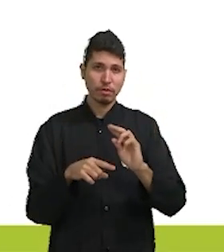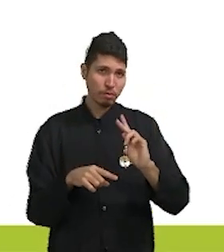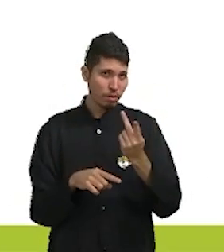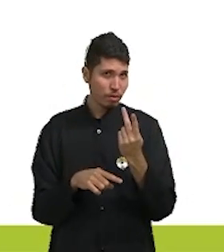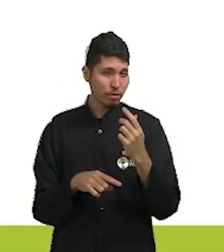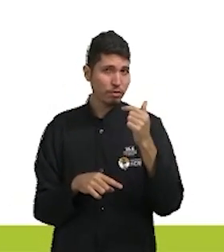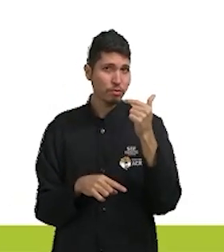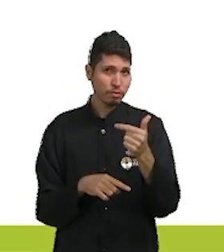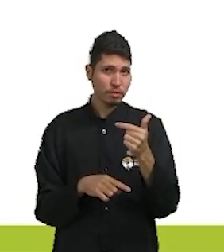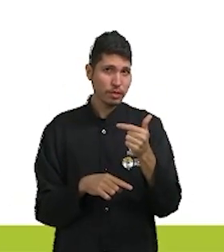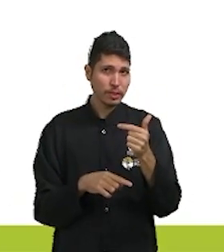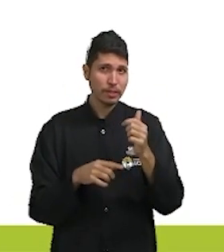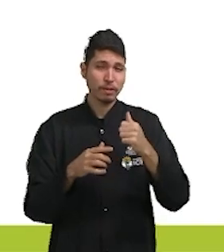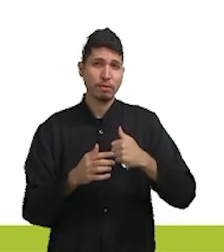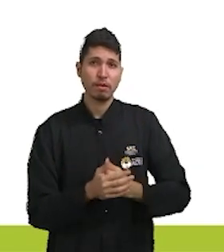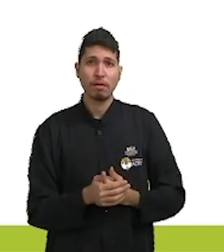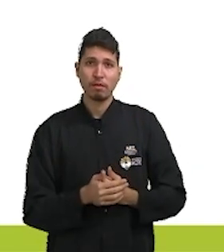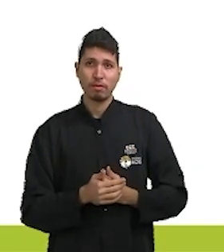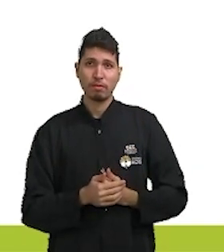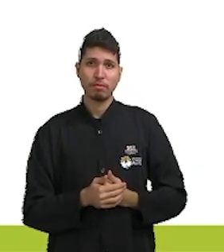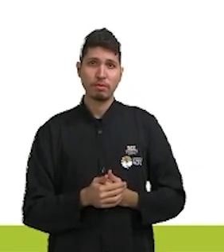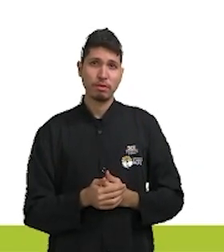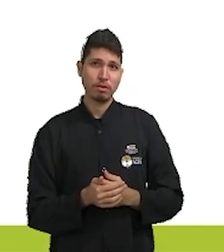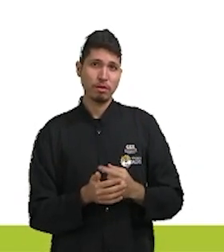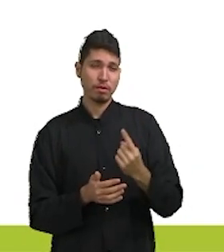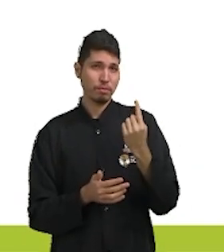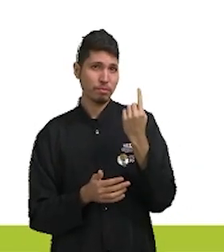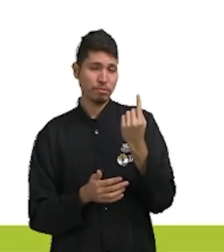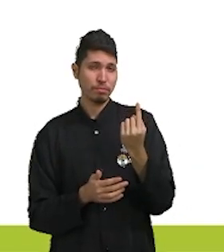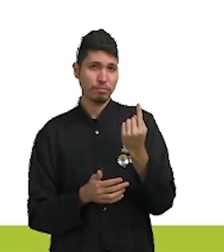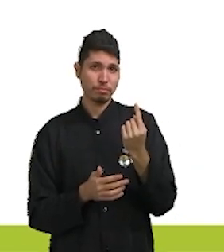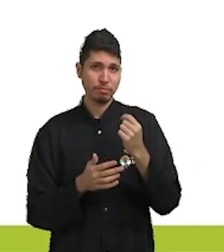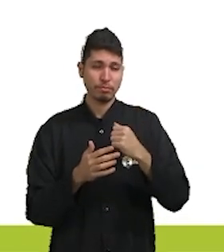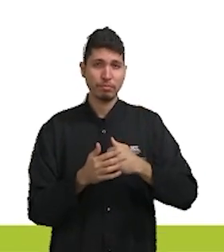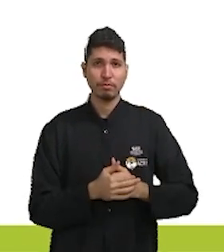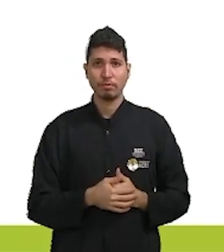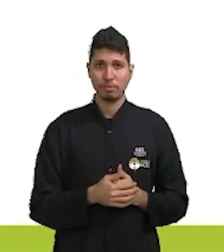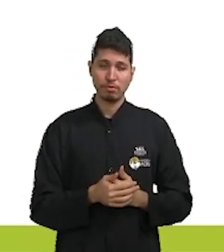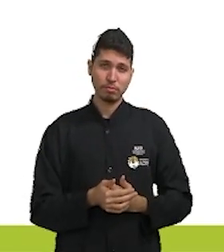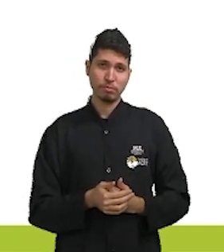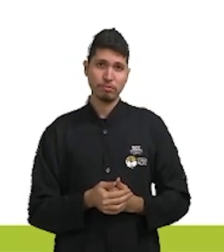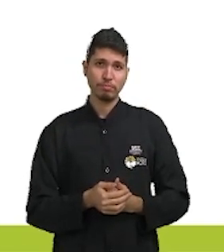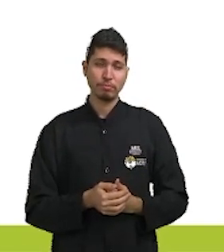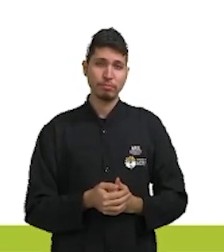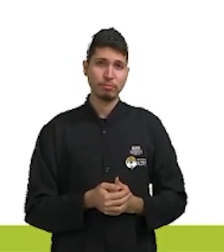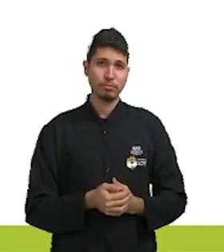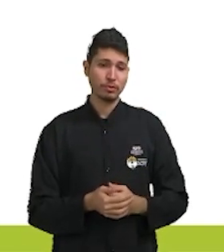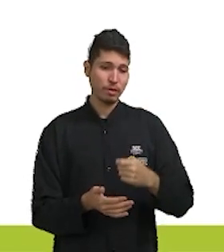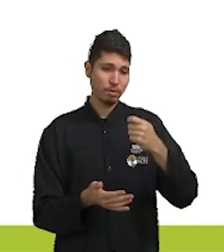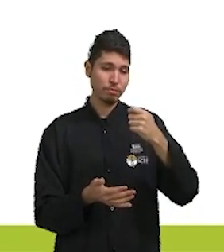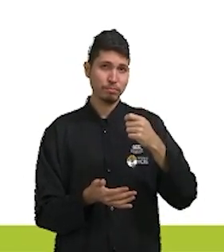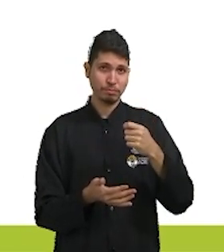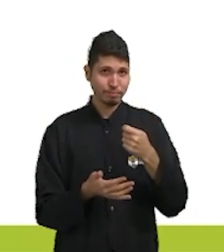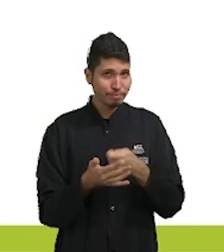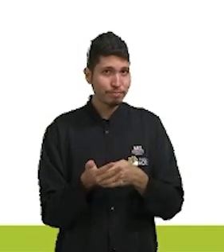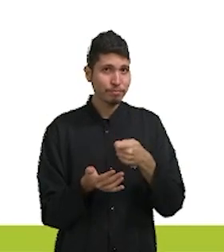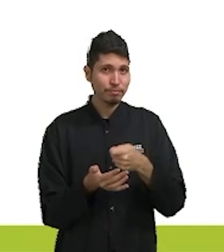que é justamente a nossa primeira reação. Então, é obrigatório a primeira